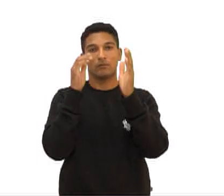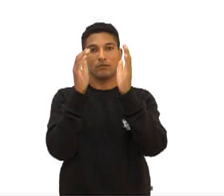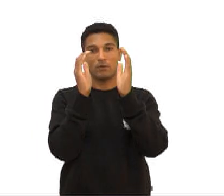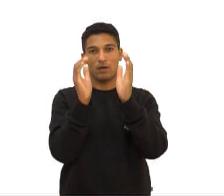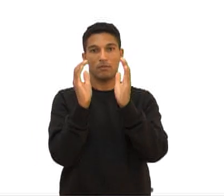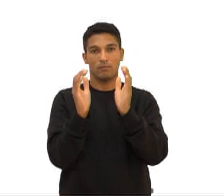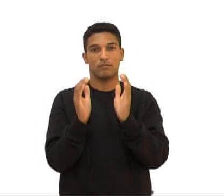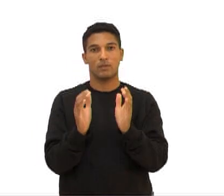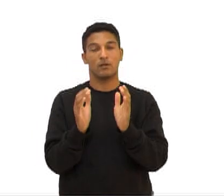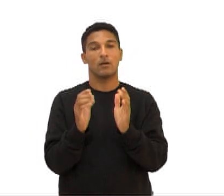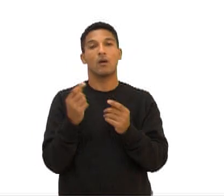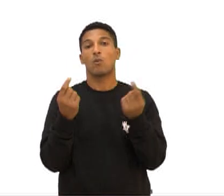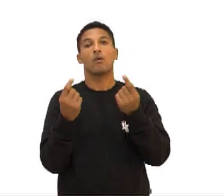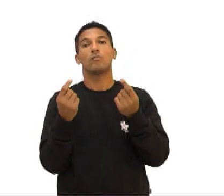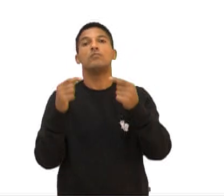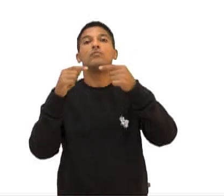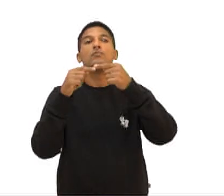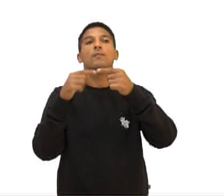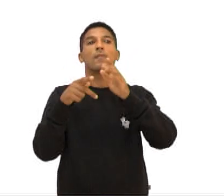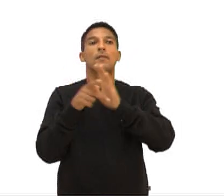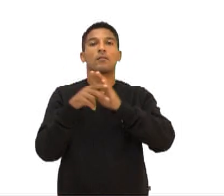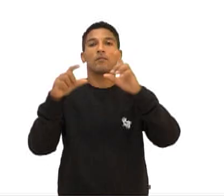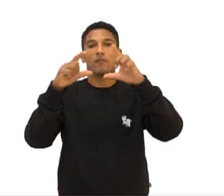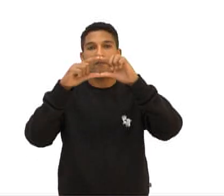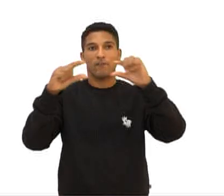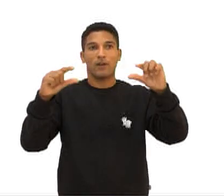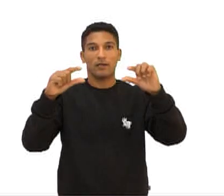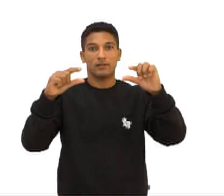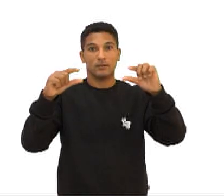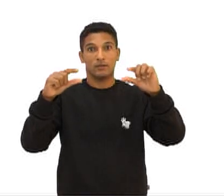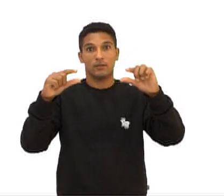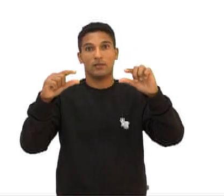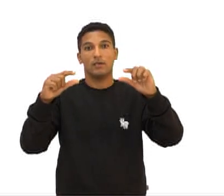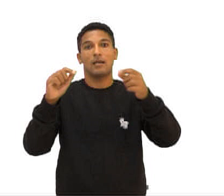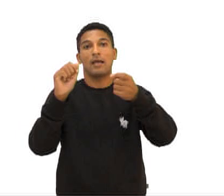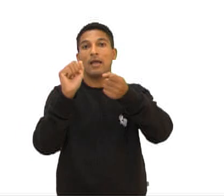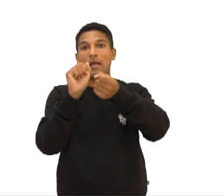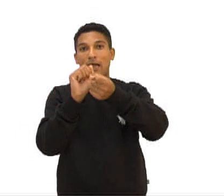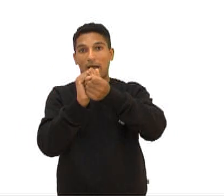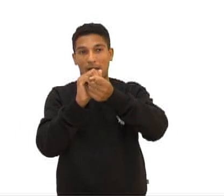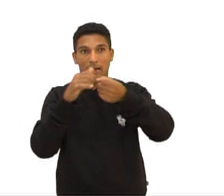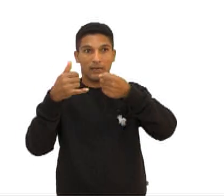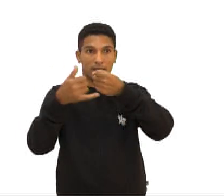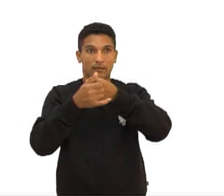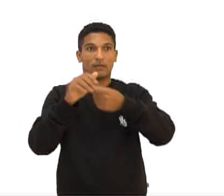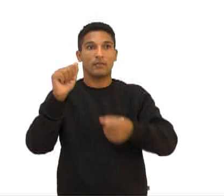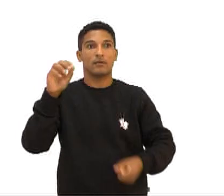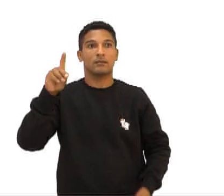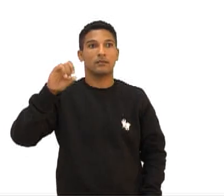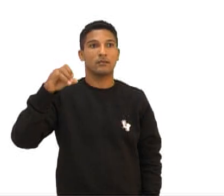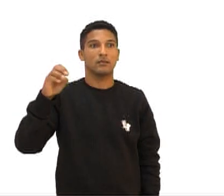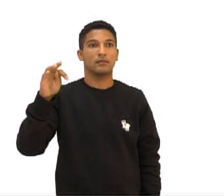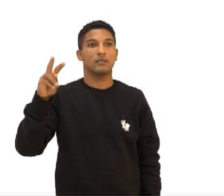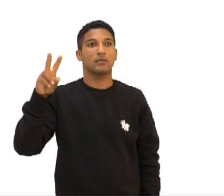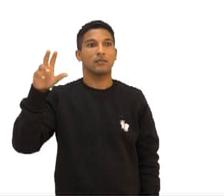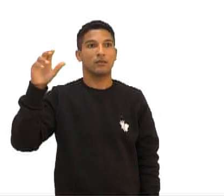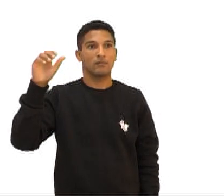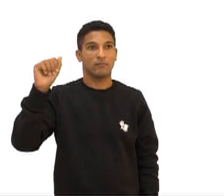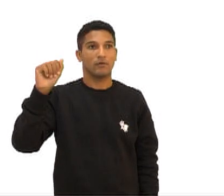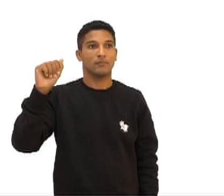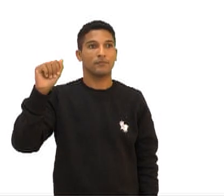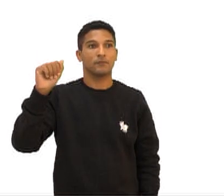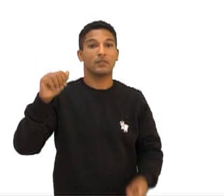substantiva e adjetiva. Agora, você vai ter que reconhecer ali, né? 1. A oração